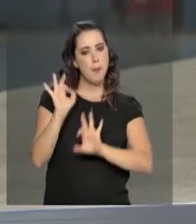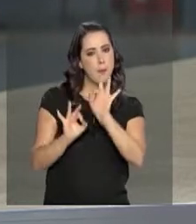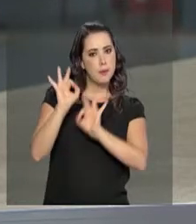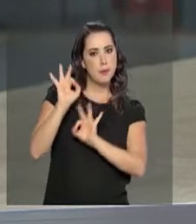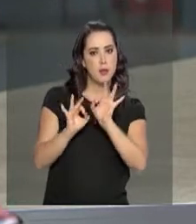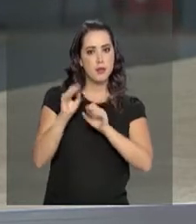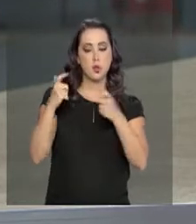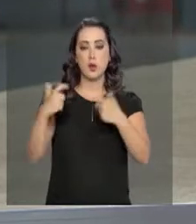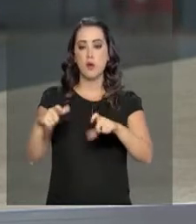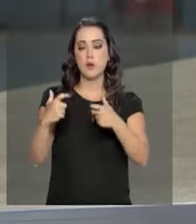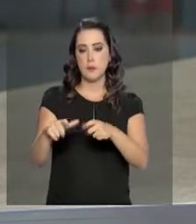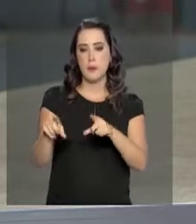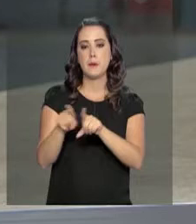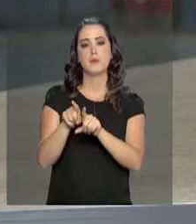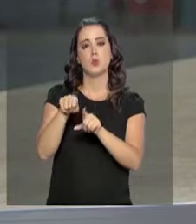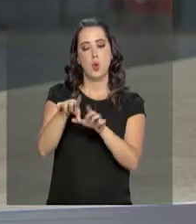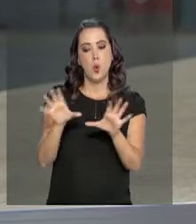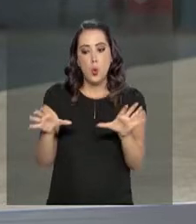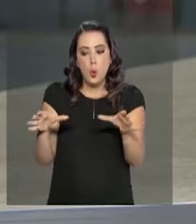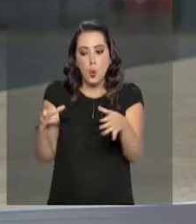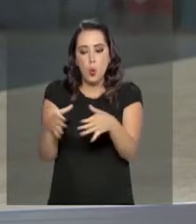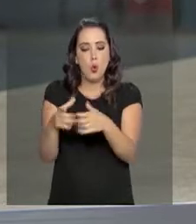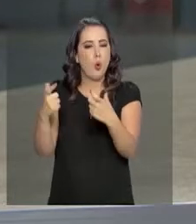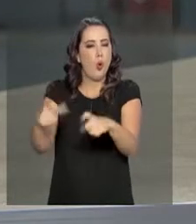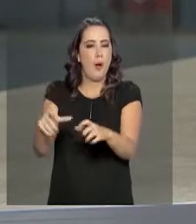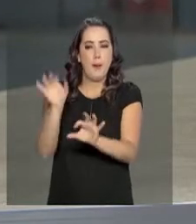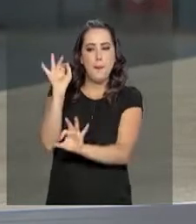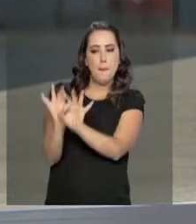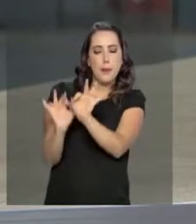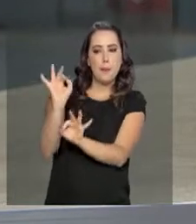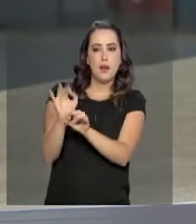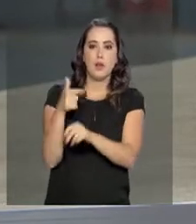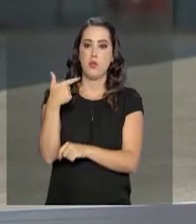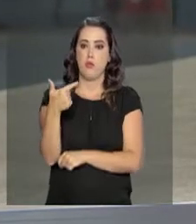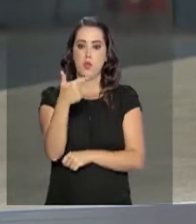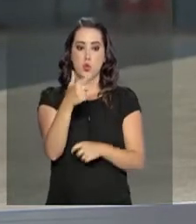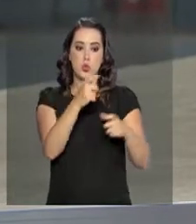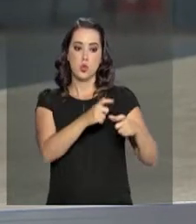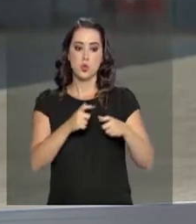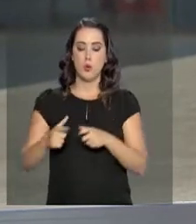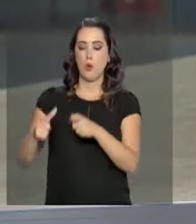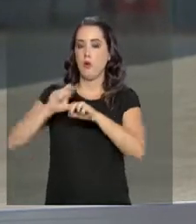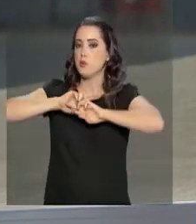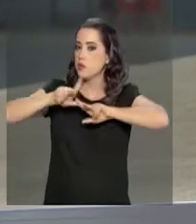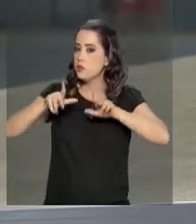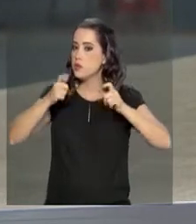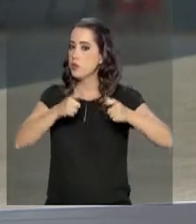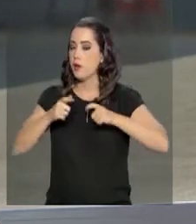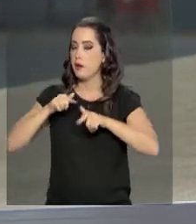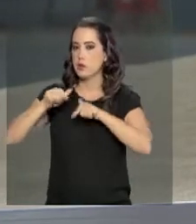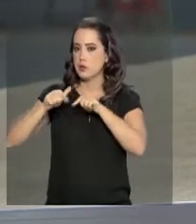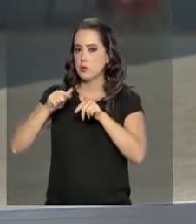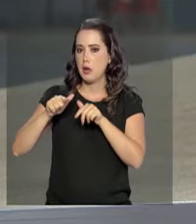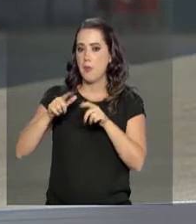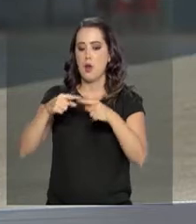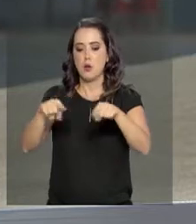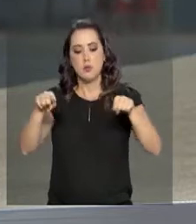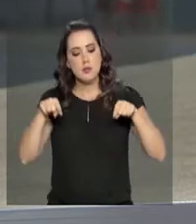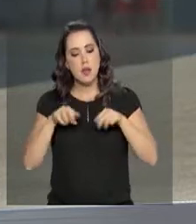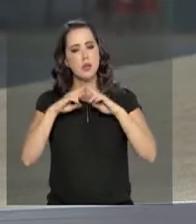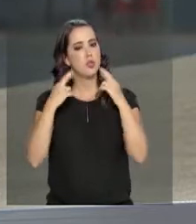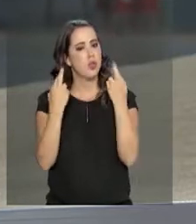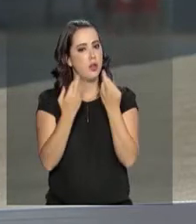local uma parte do prédio foi reservada serão 22 gabinetes com vários postos de trabalho salas de reuniões